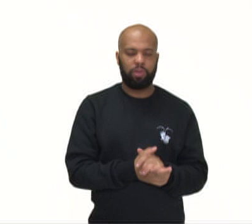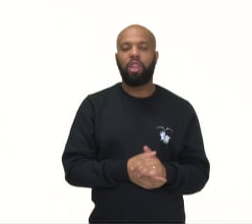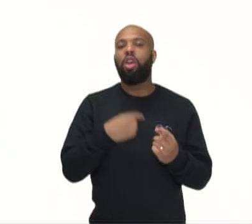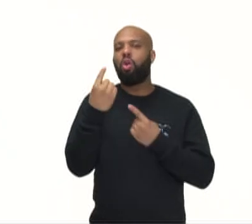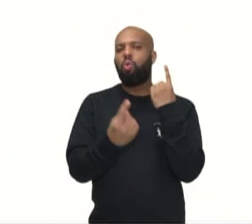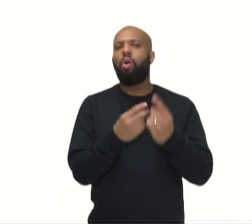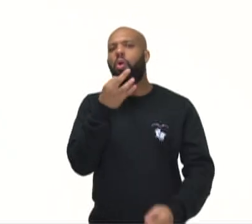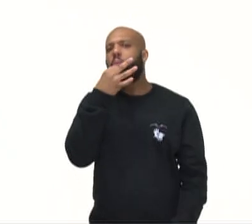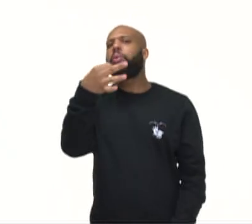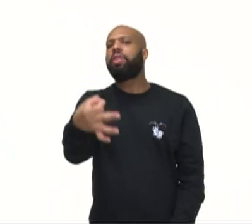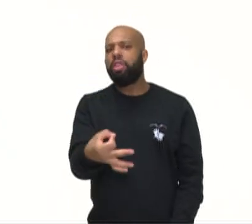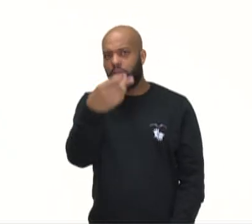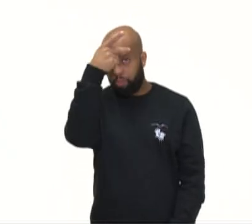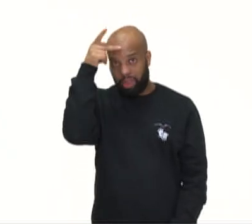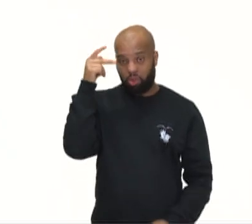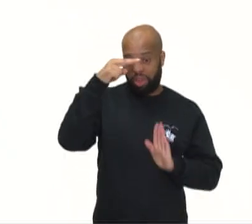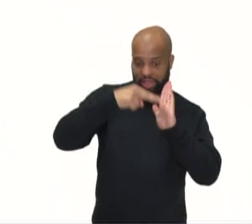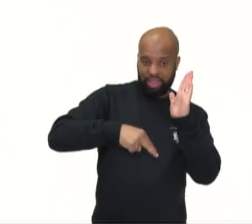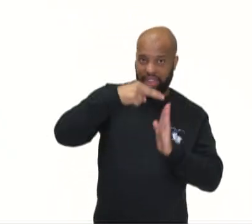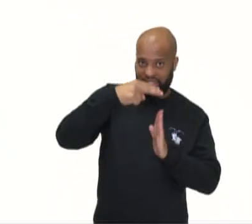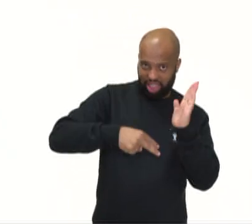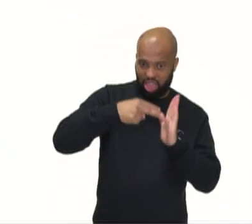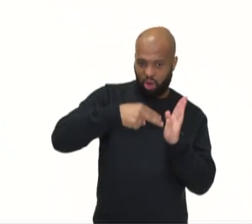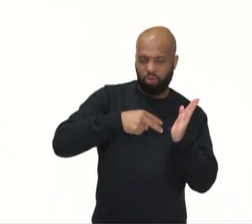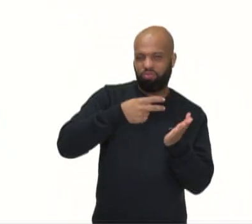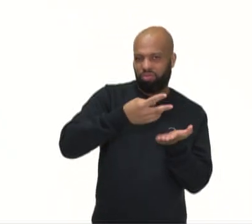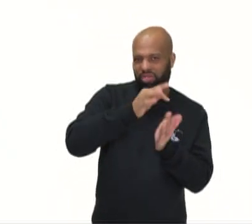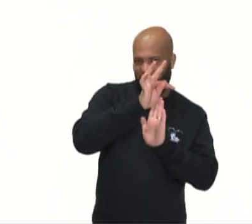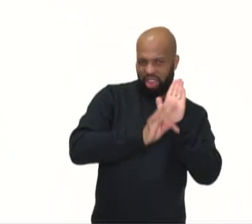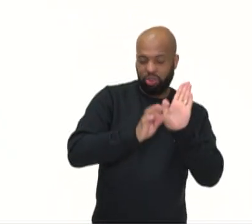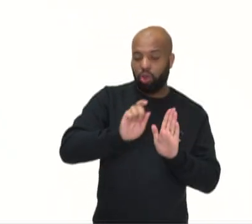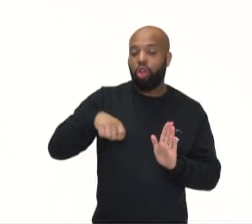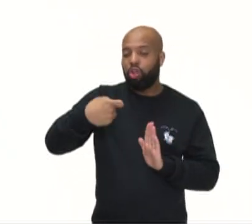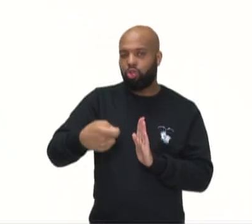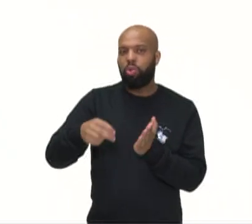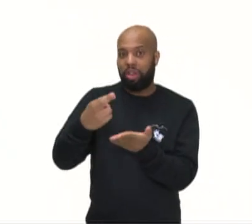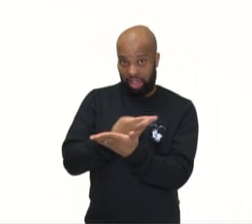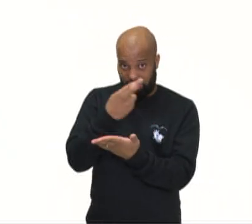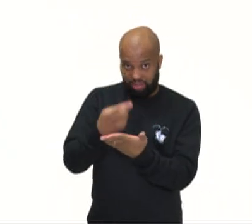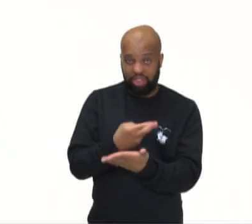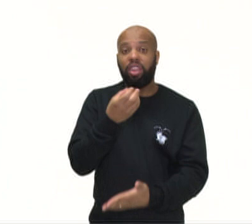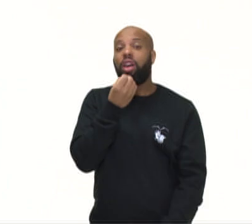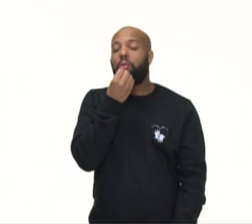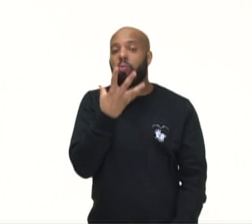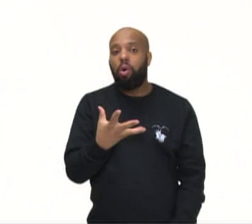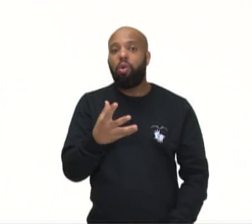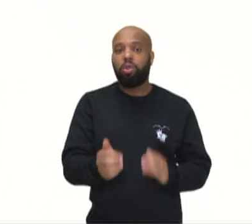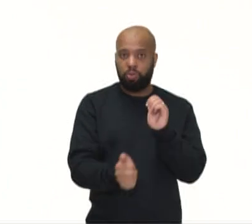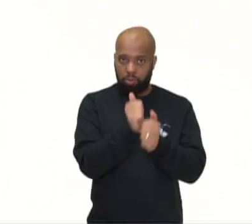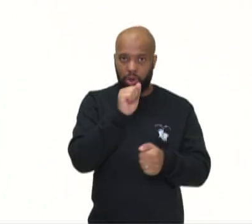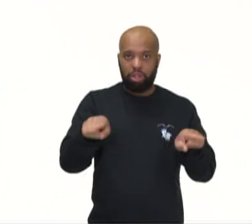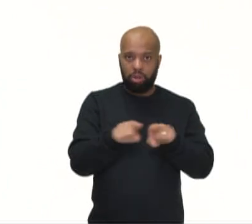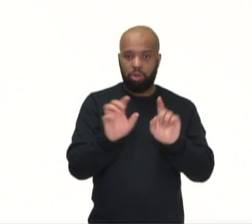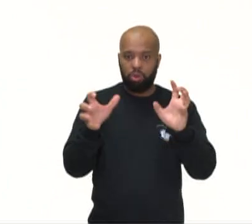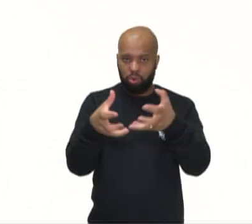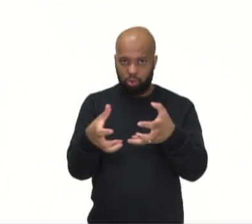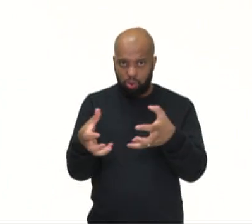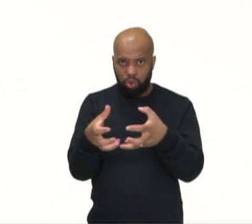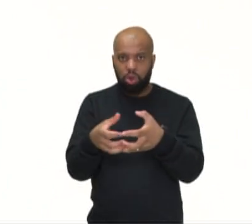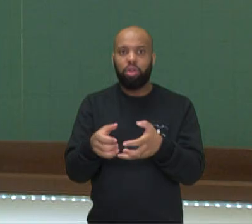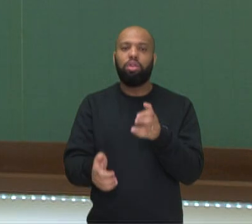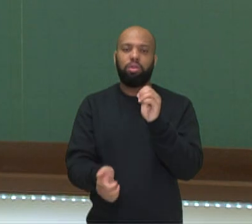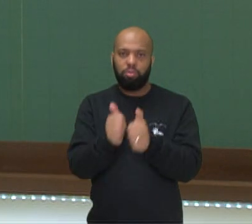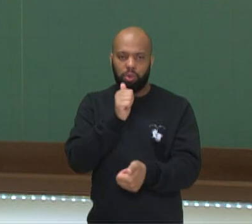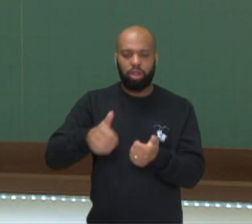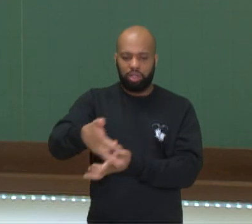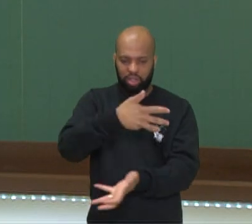a opinião do autor da carta sobre a revista Bom Esporte e a equipe do esporte interativo?